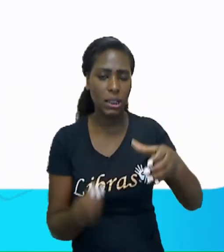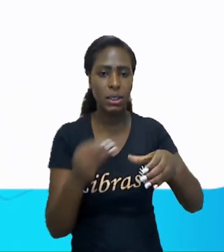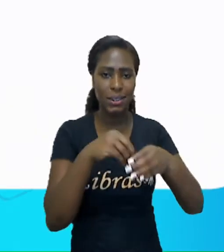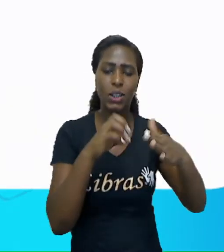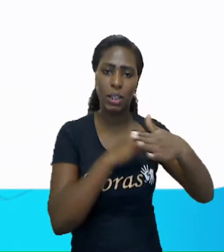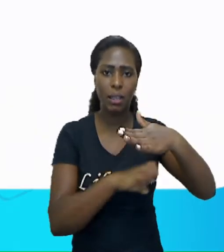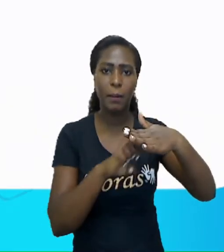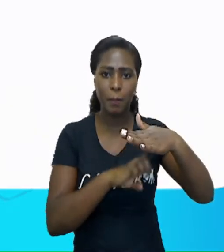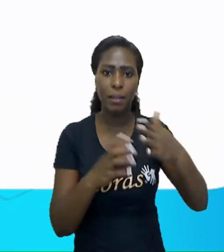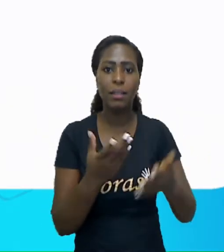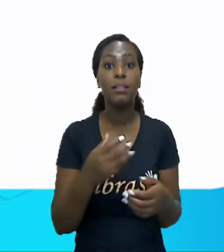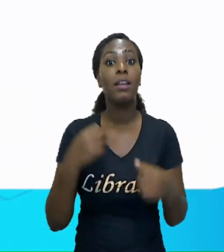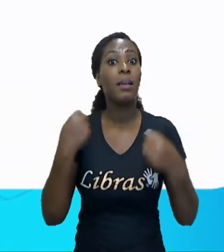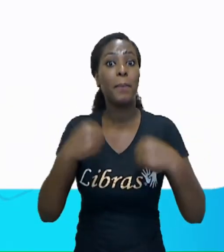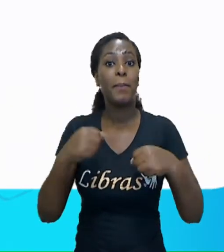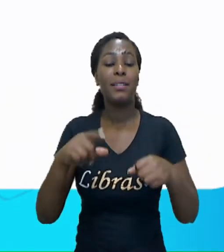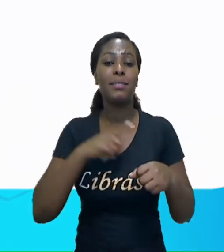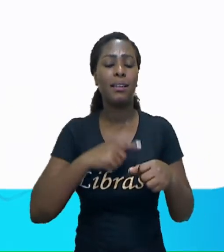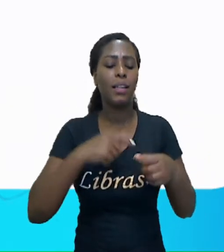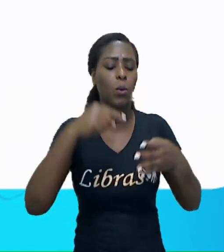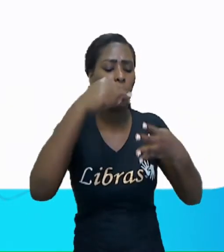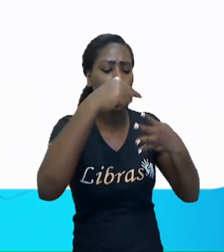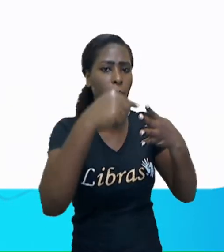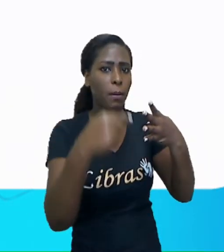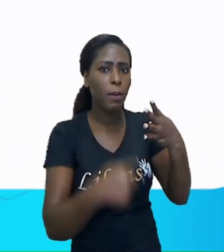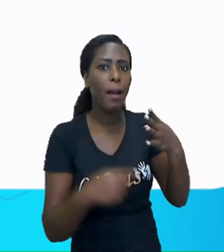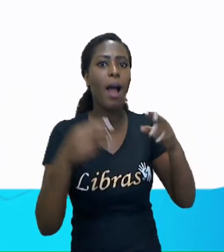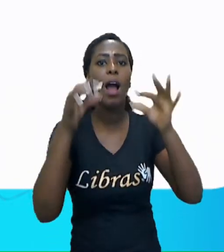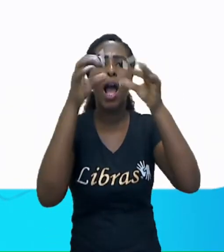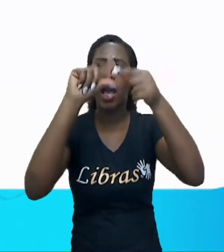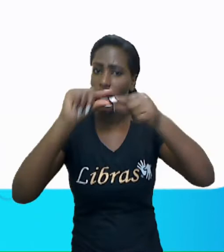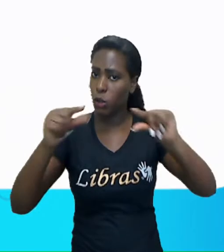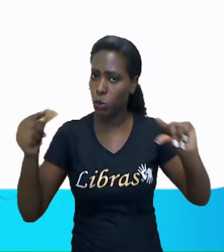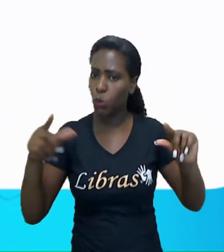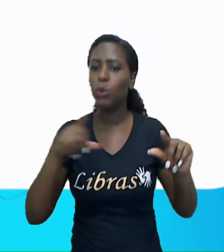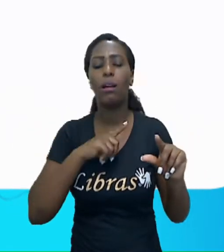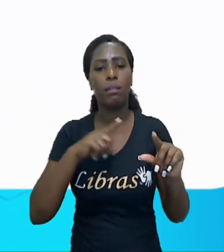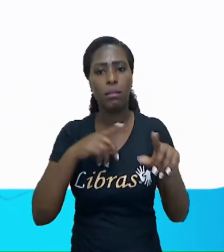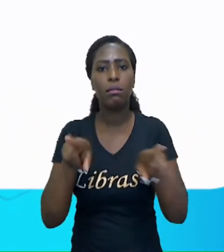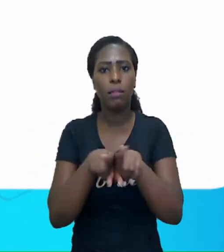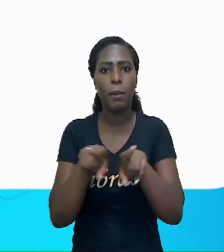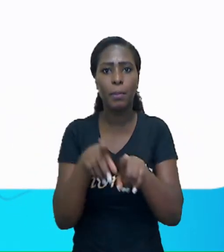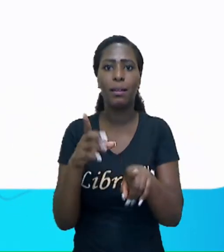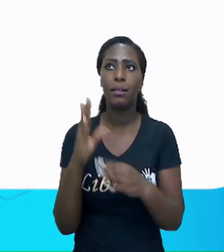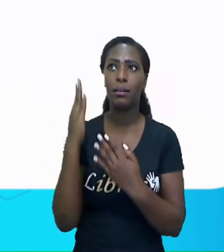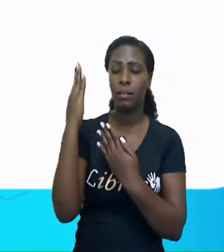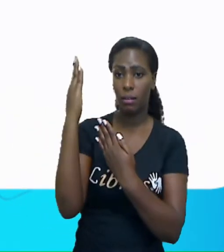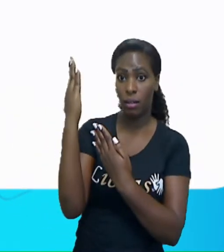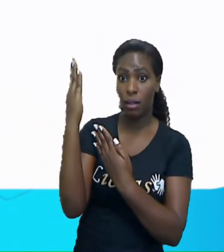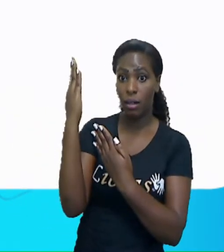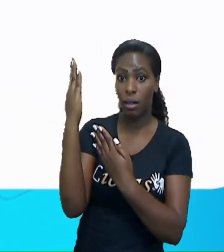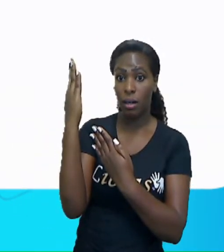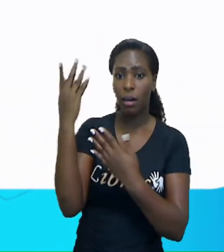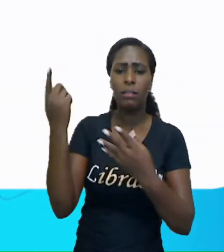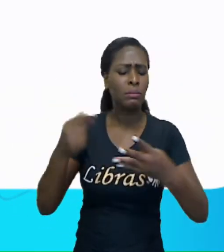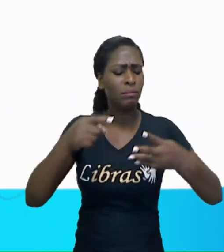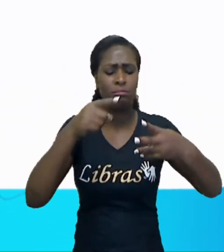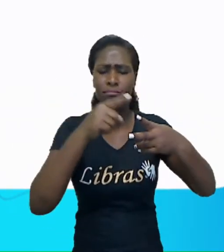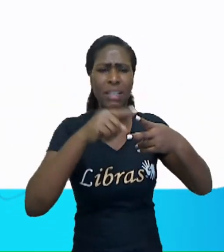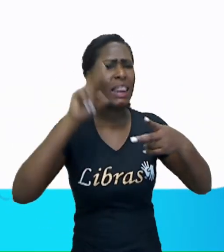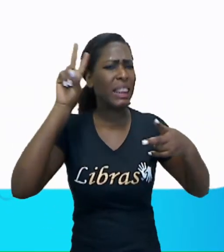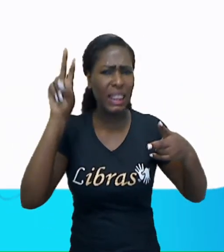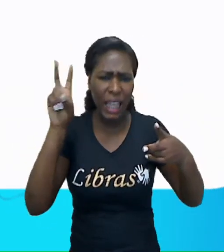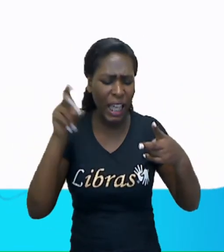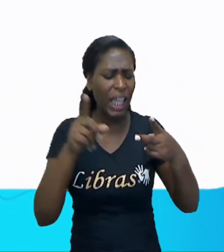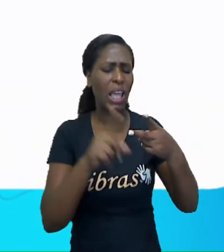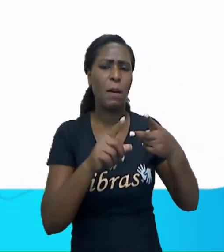carta, local e data também, destinatário, referência, assunto, saudação.